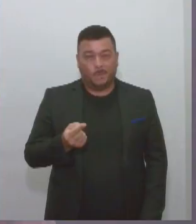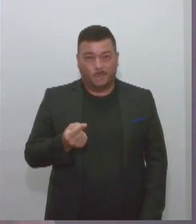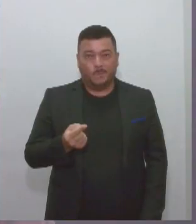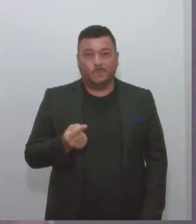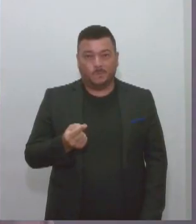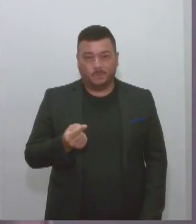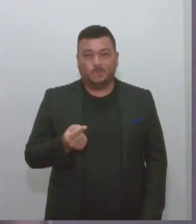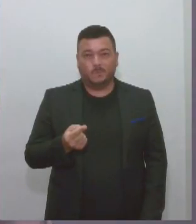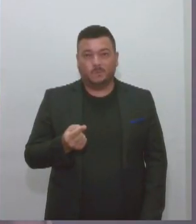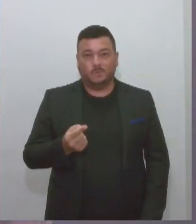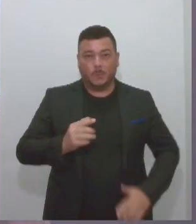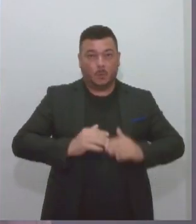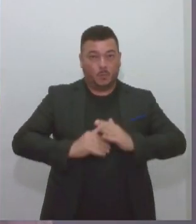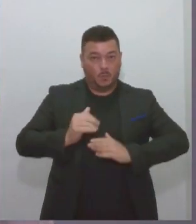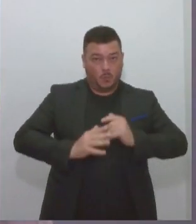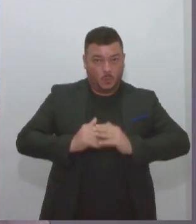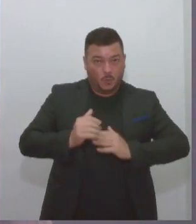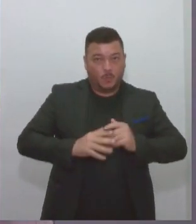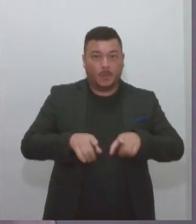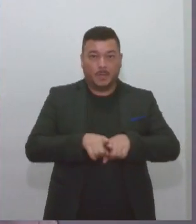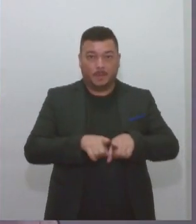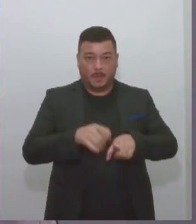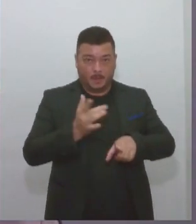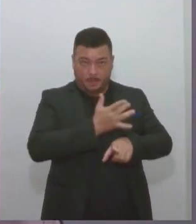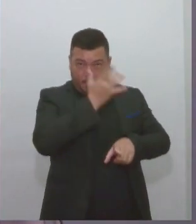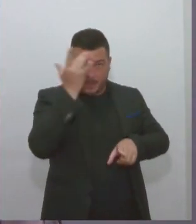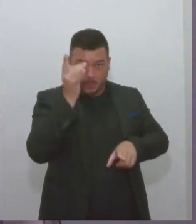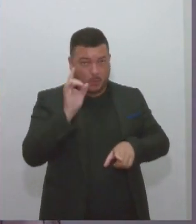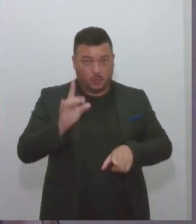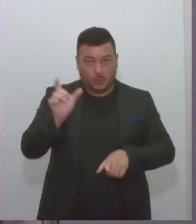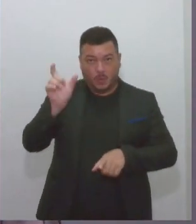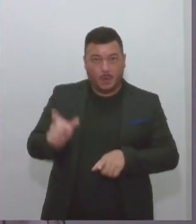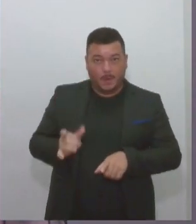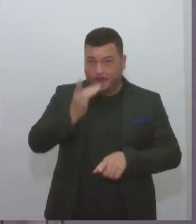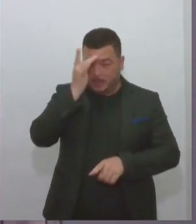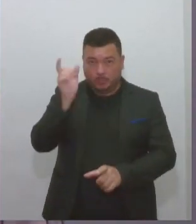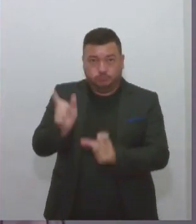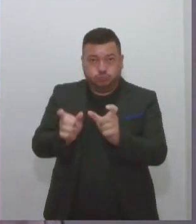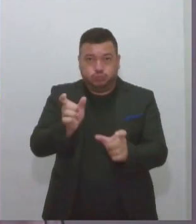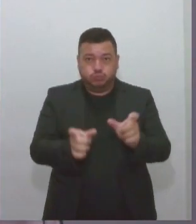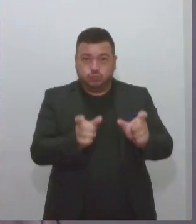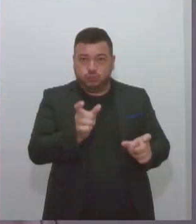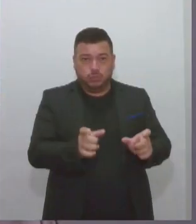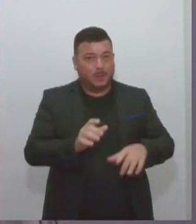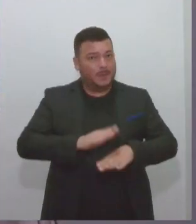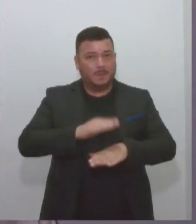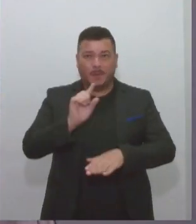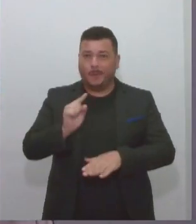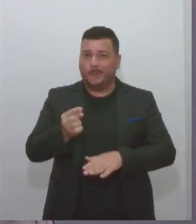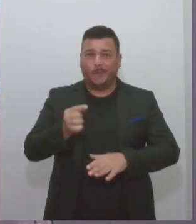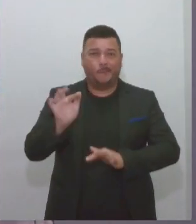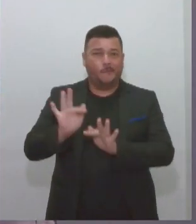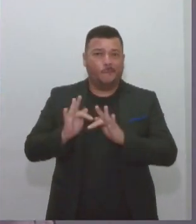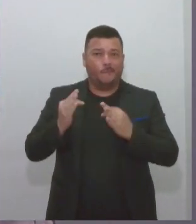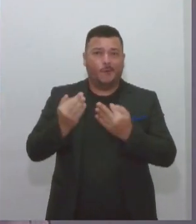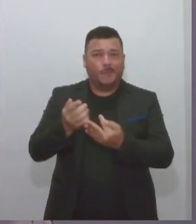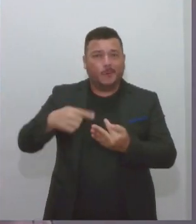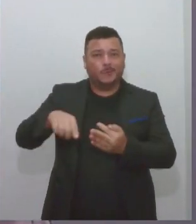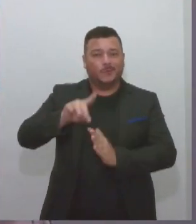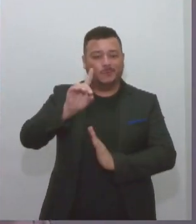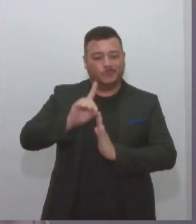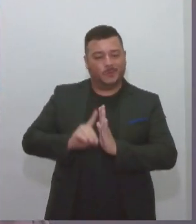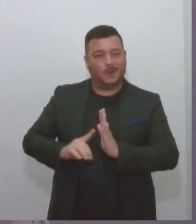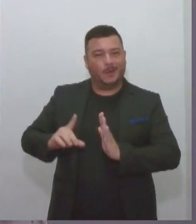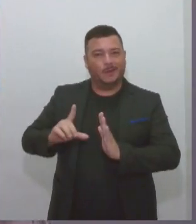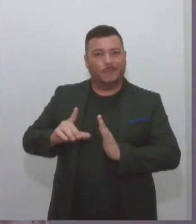funcionários, mais de 1.000 pessoas, não são só 1.000 pessoas, são mais de 1.000 famílias, né, que vão ter o direito, que vão perder o direito,